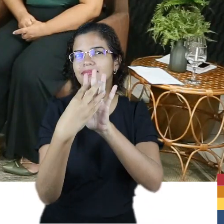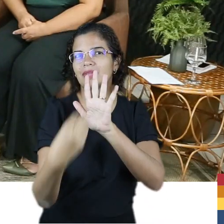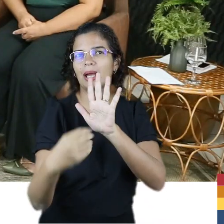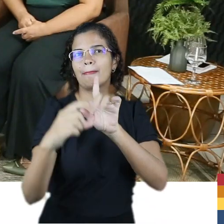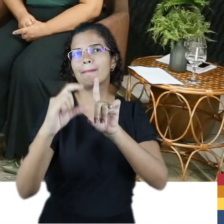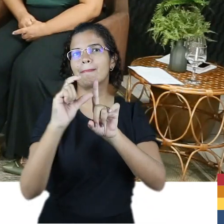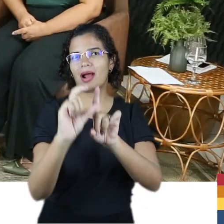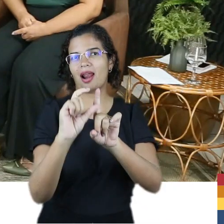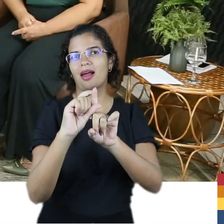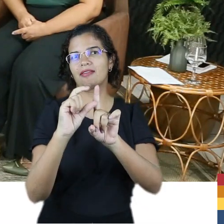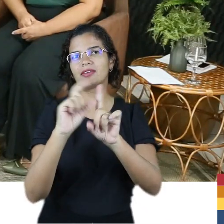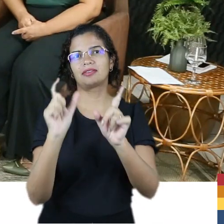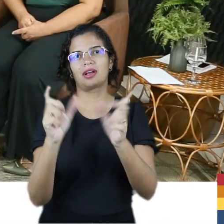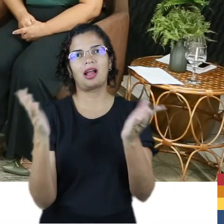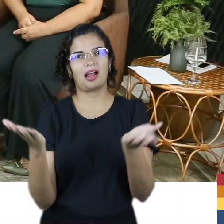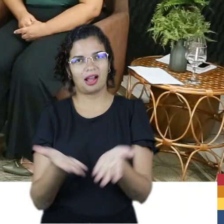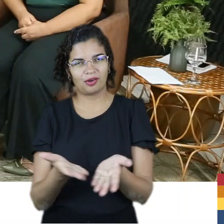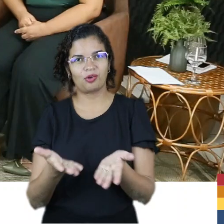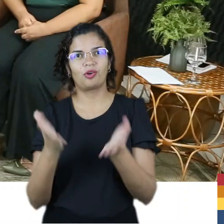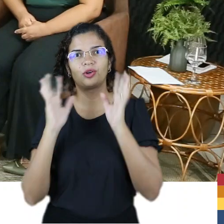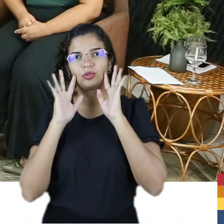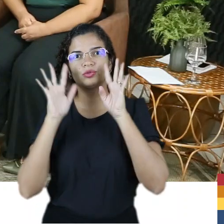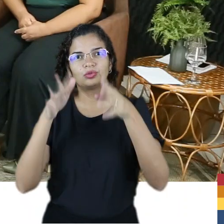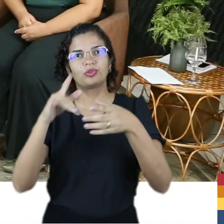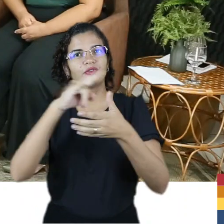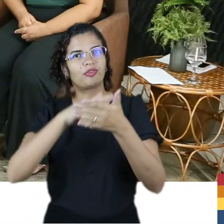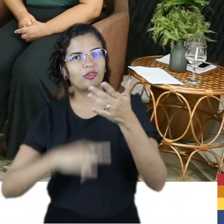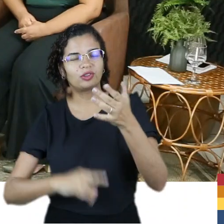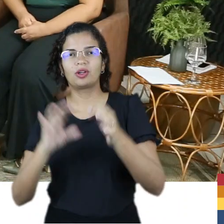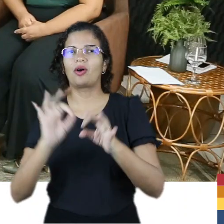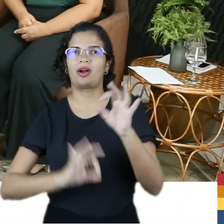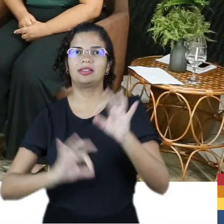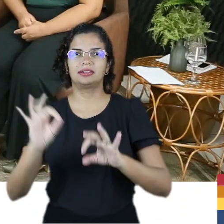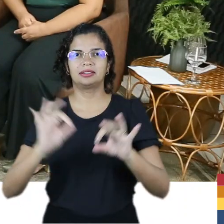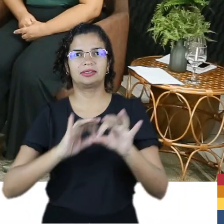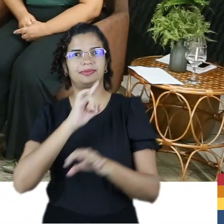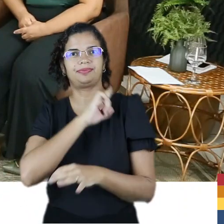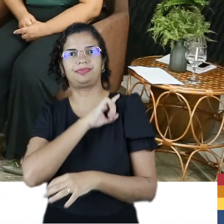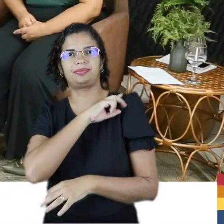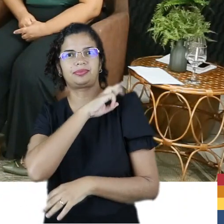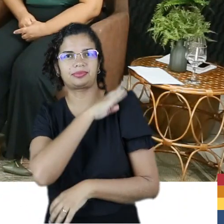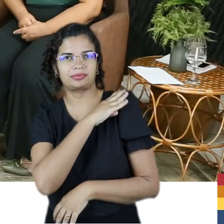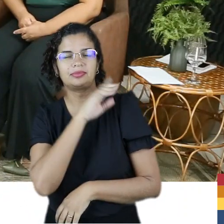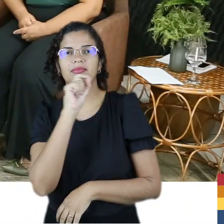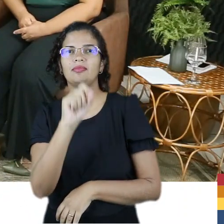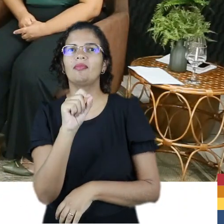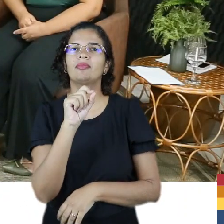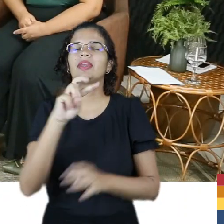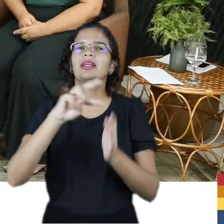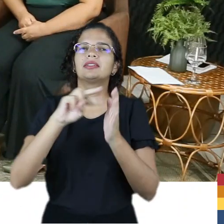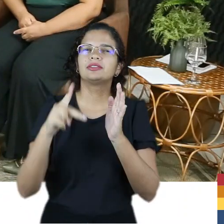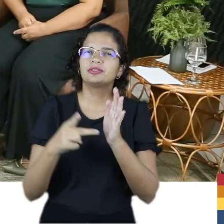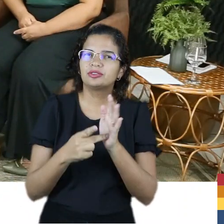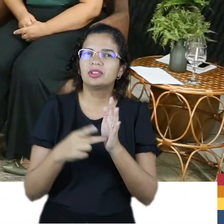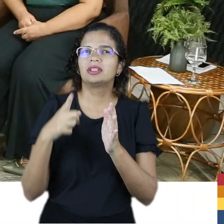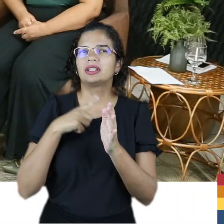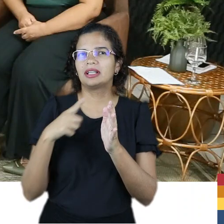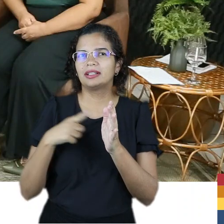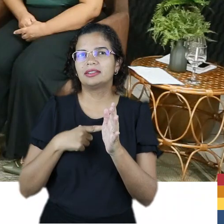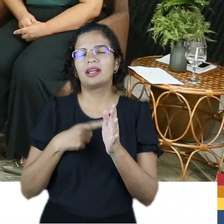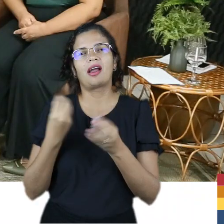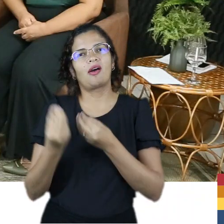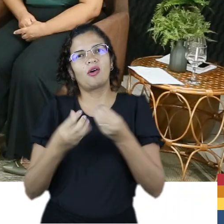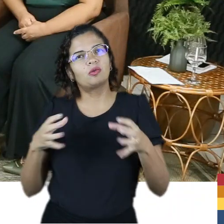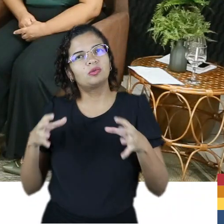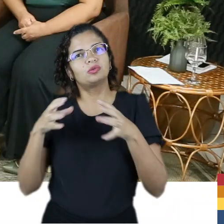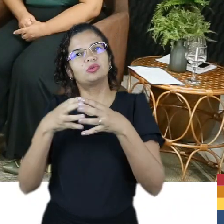esse documento a respeito do trabalho? Bom, nesse documento, só para vocês terem uma ideia, a palavra trabalho, ela aparece cerca de